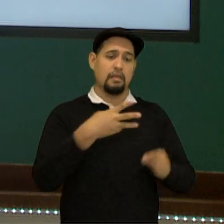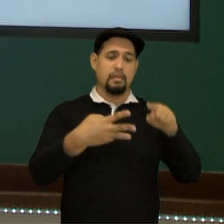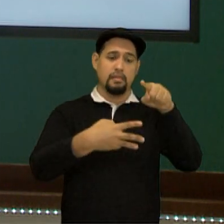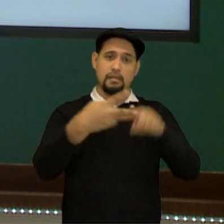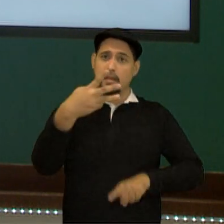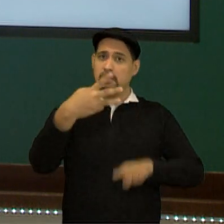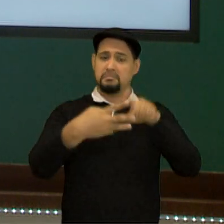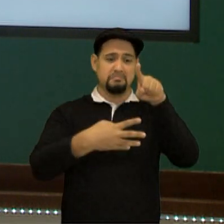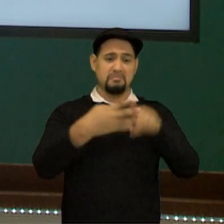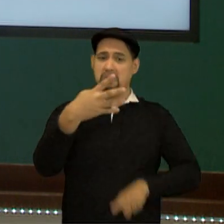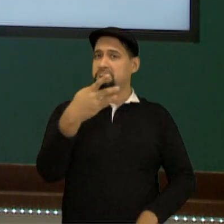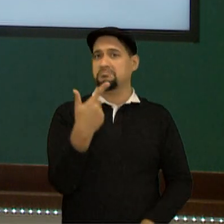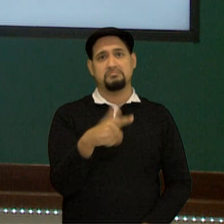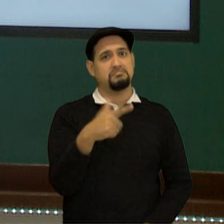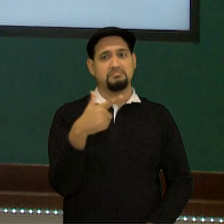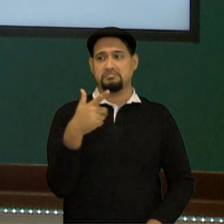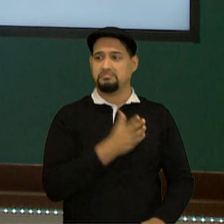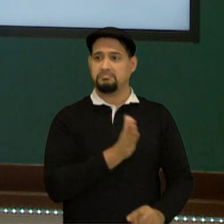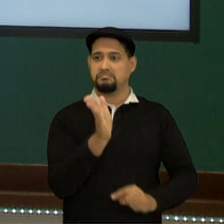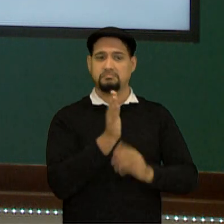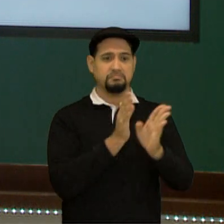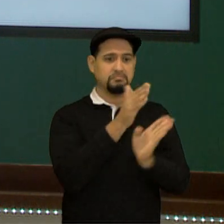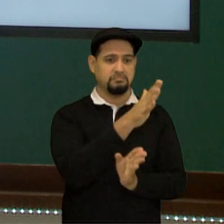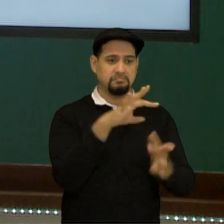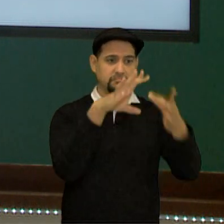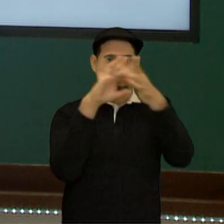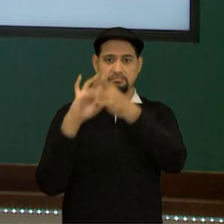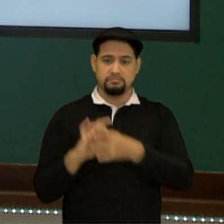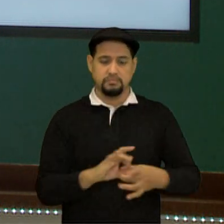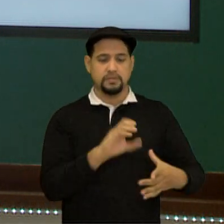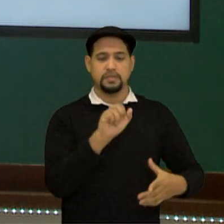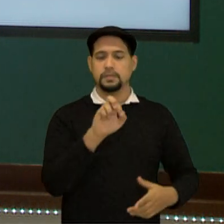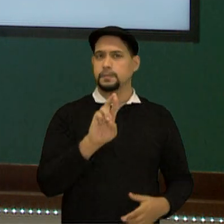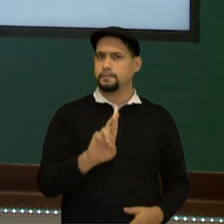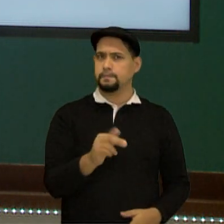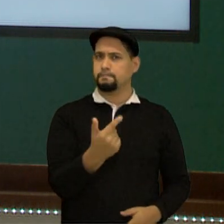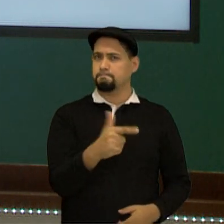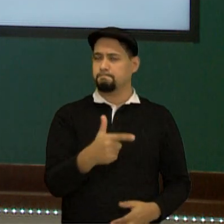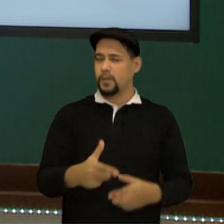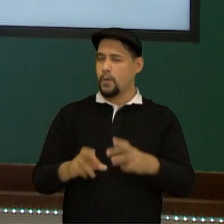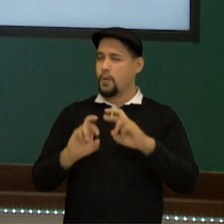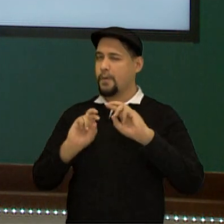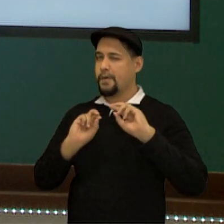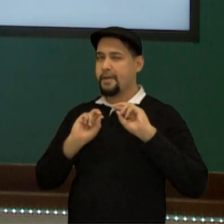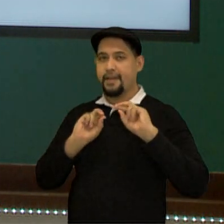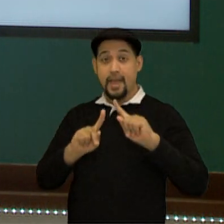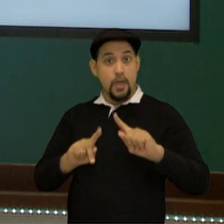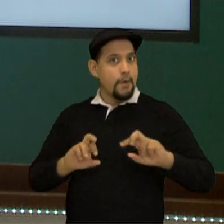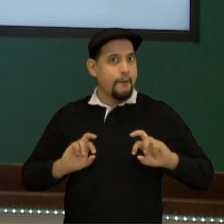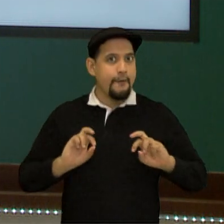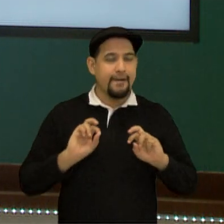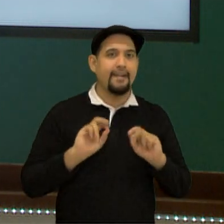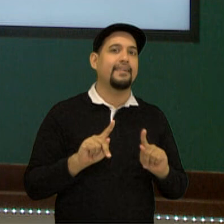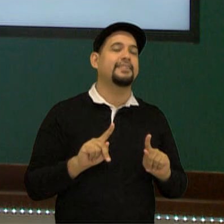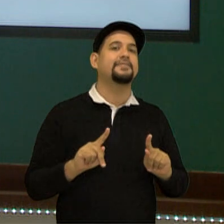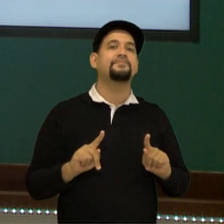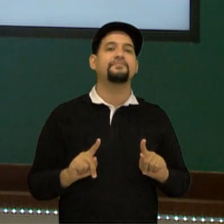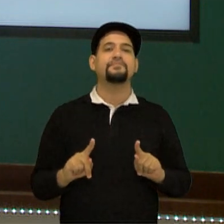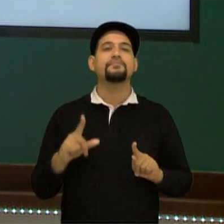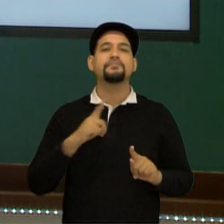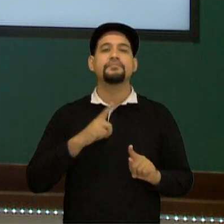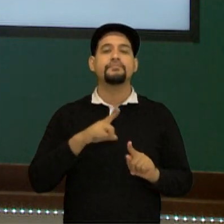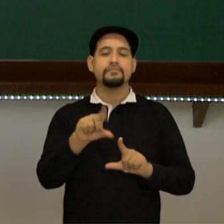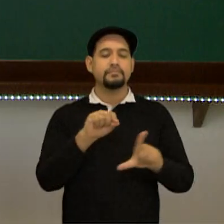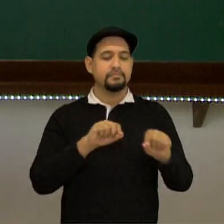mais extremidades constituídas de carbono. Muito bem, muito bem. Eu